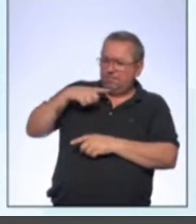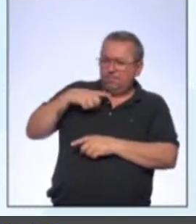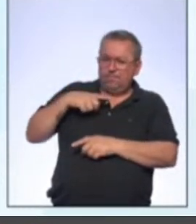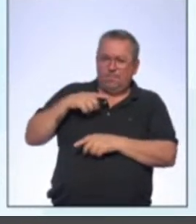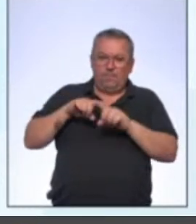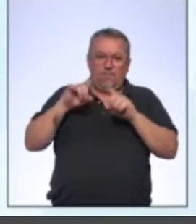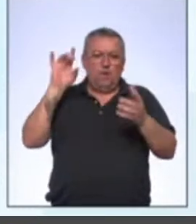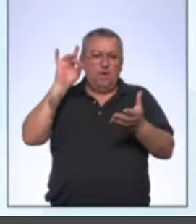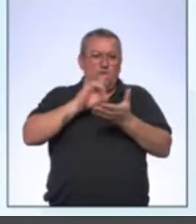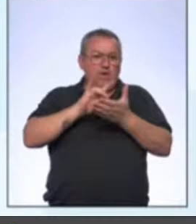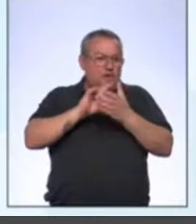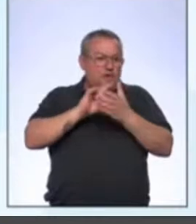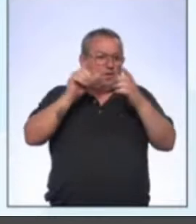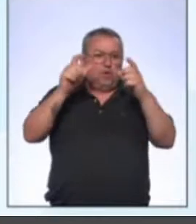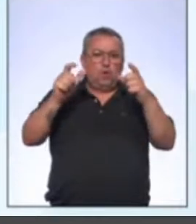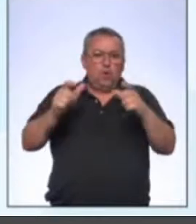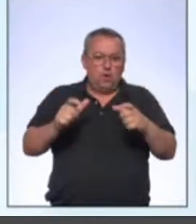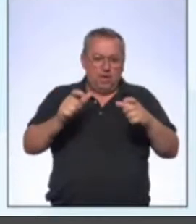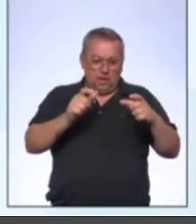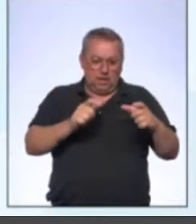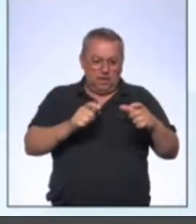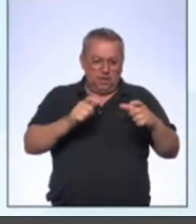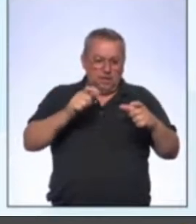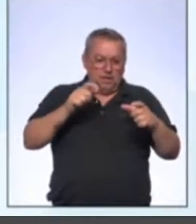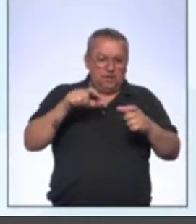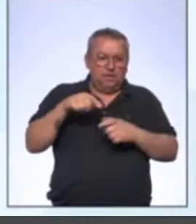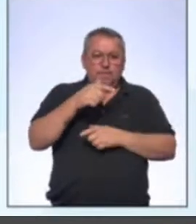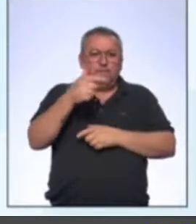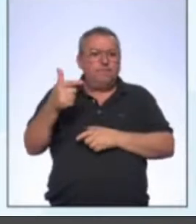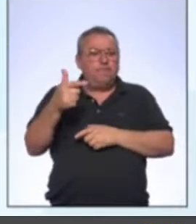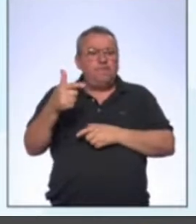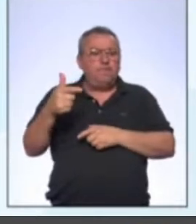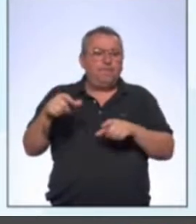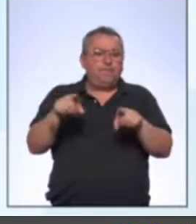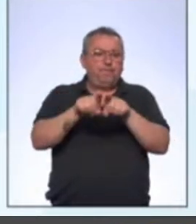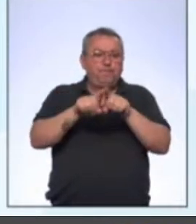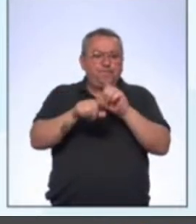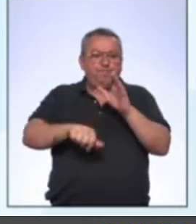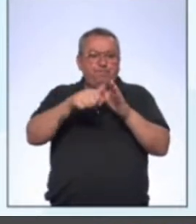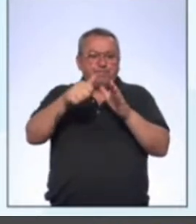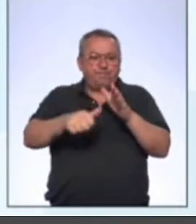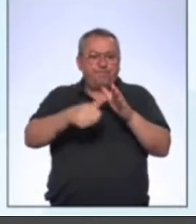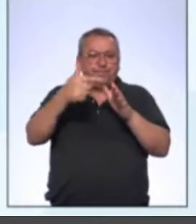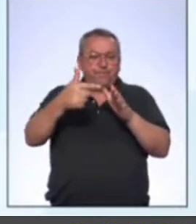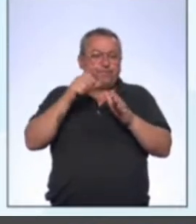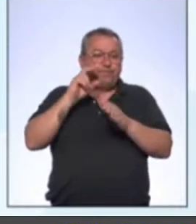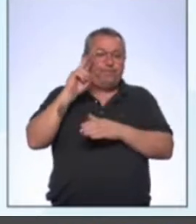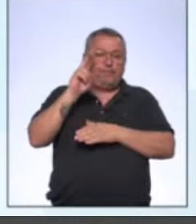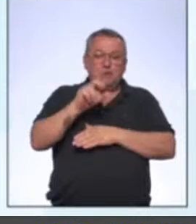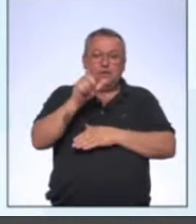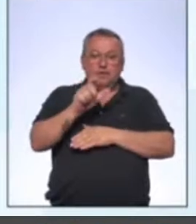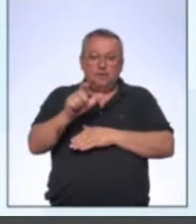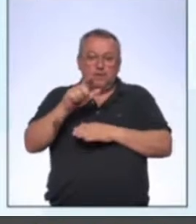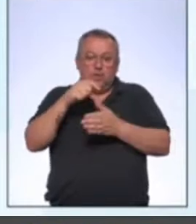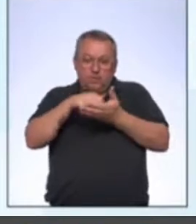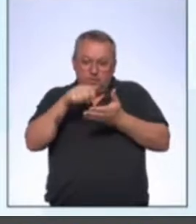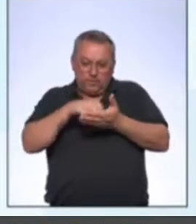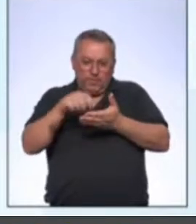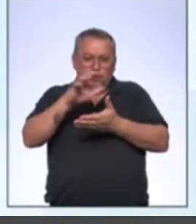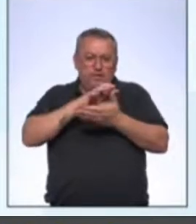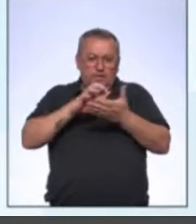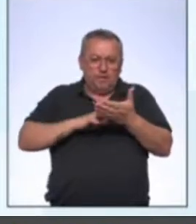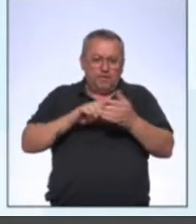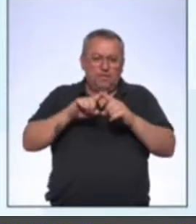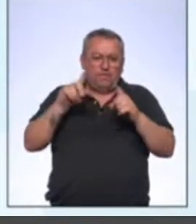na verdade, lugares não está lá, é primeiro e depois. Essas palavrinhas, se você utilizar quando escrever seu texto, vai deixar